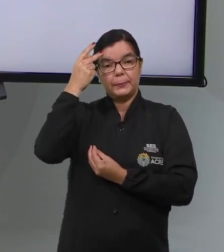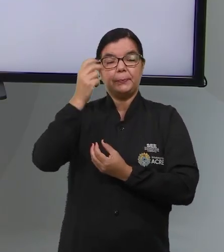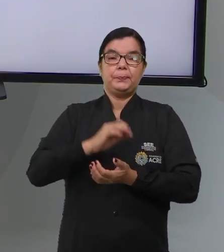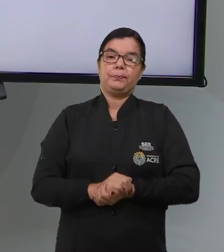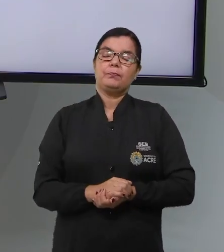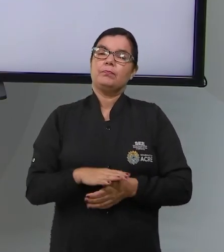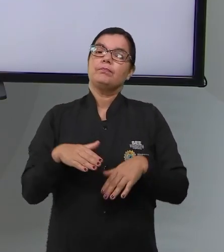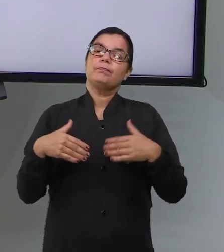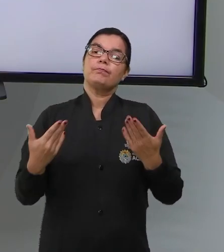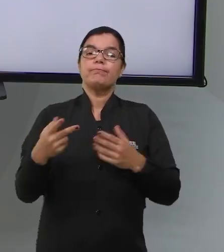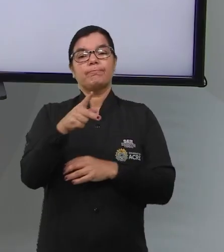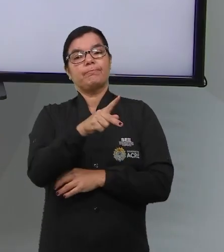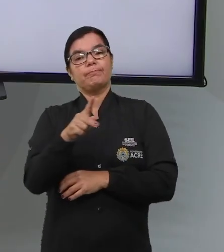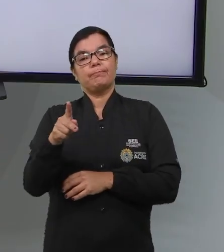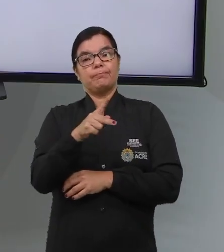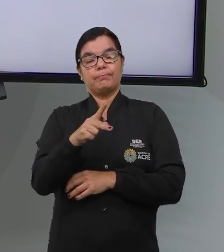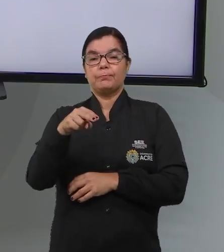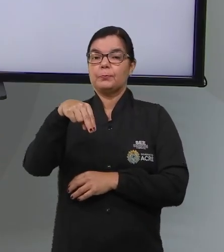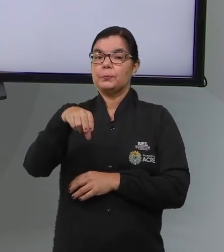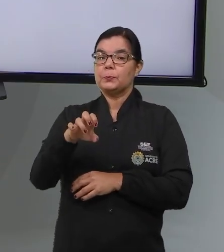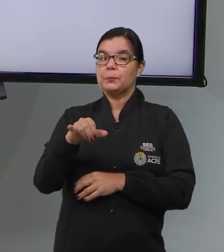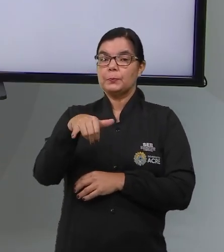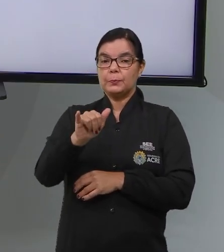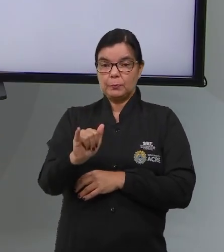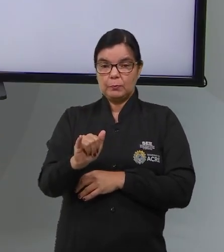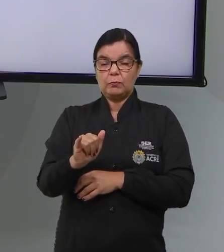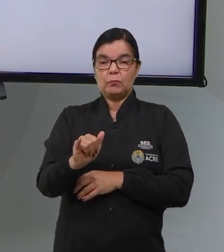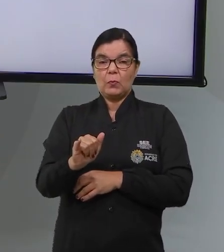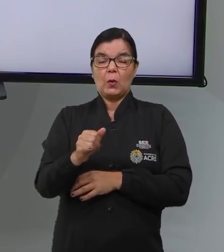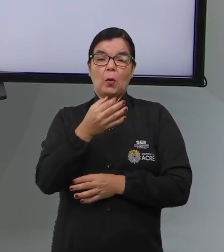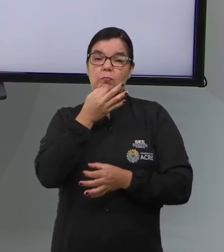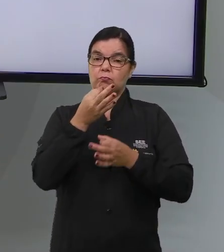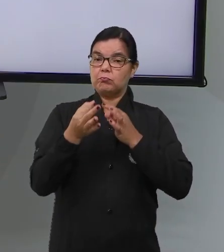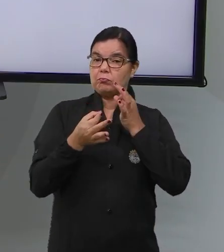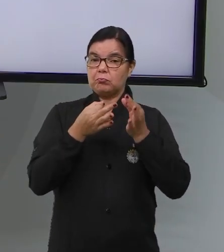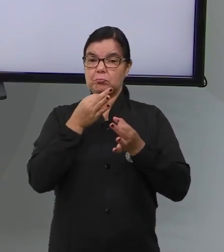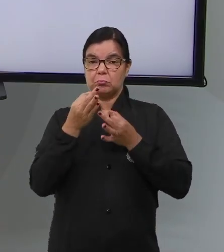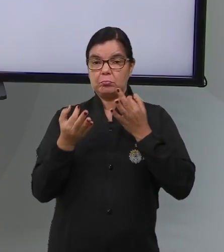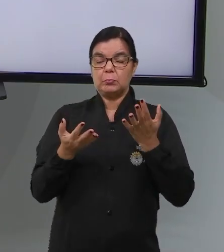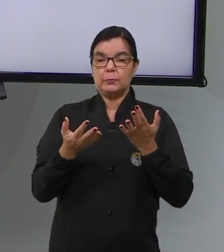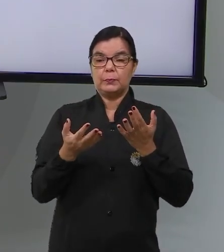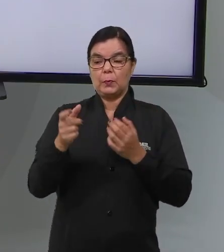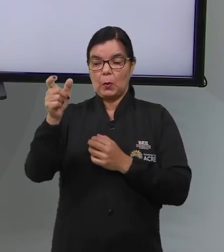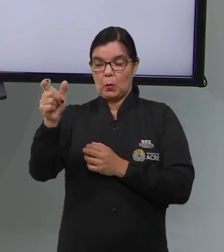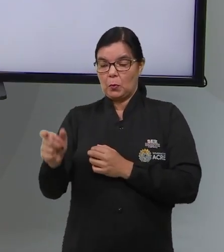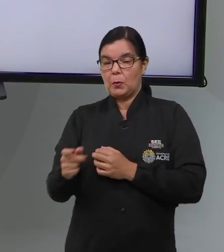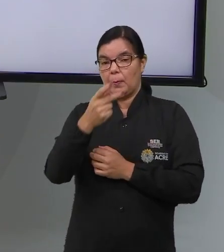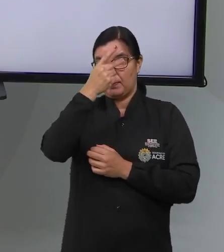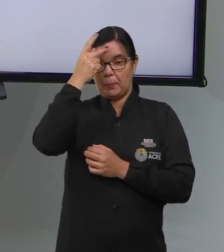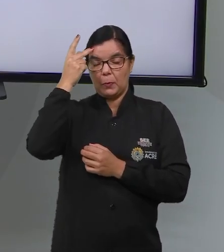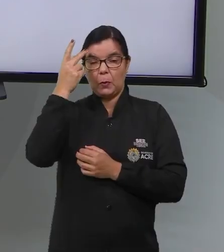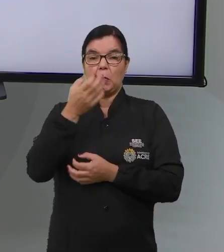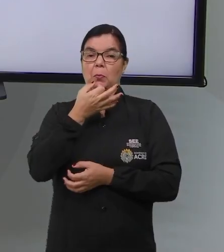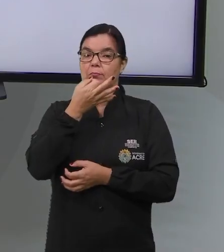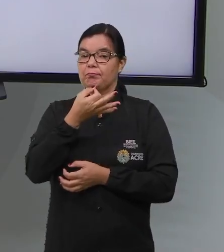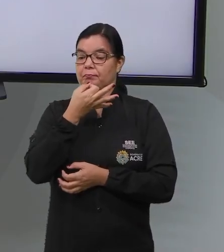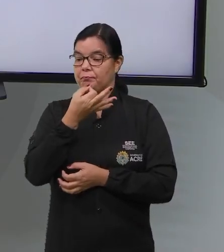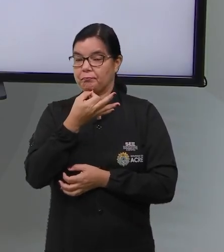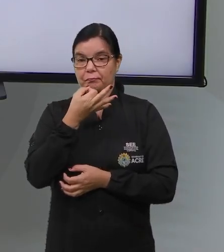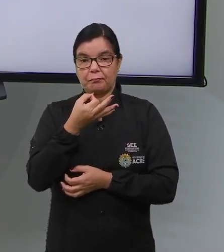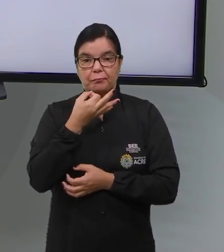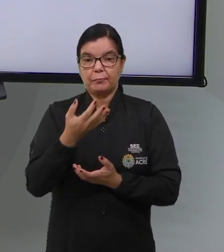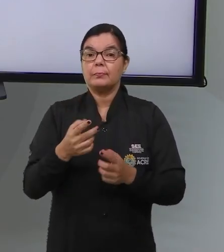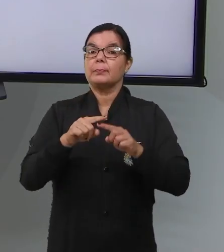assim, o professor Ney, ele é um professor muito crítico, por exemplo. Fulano de tal é uma pessoa muito